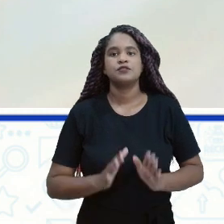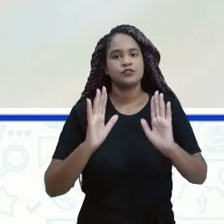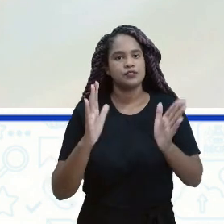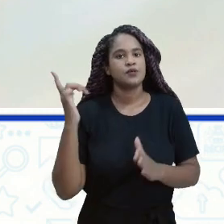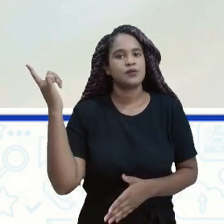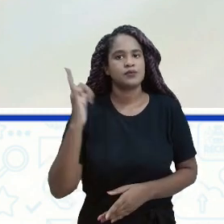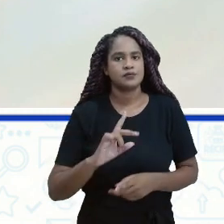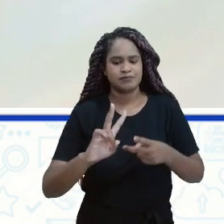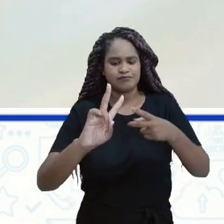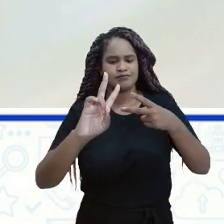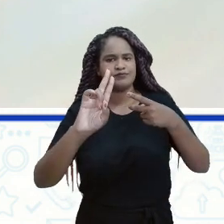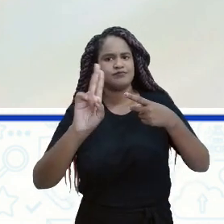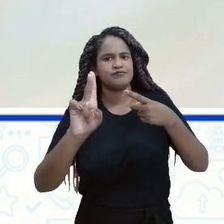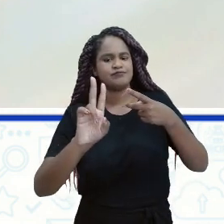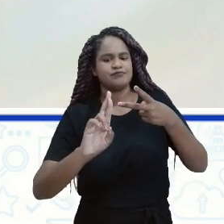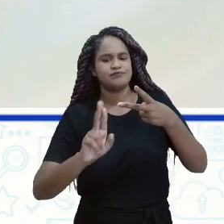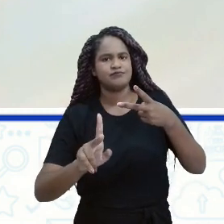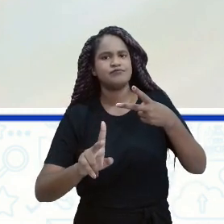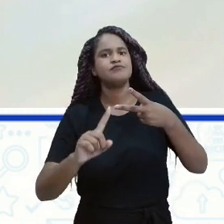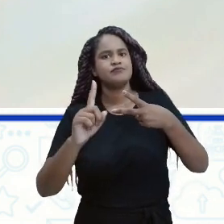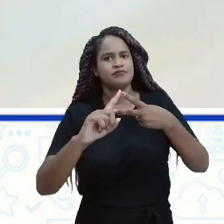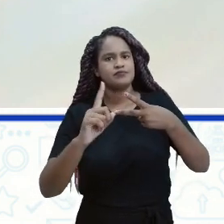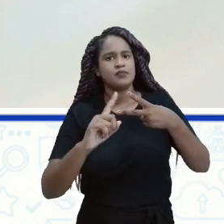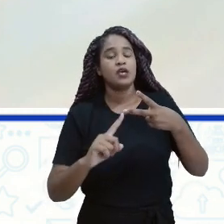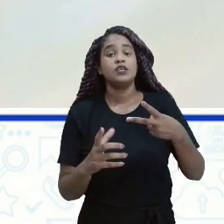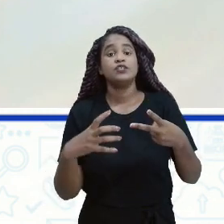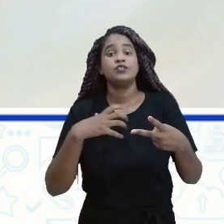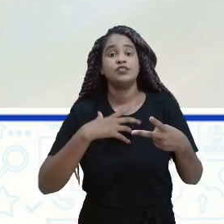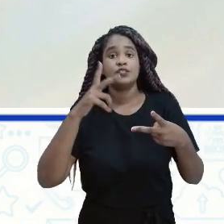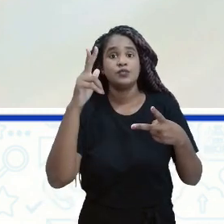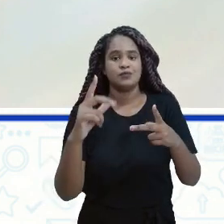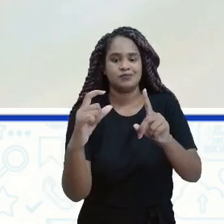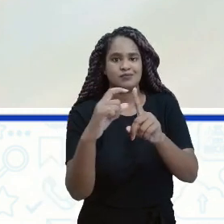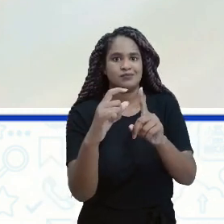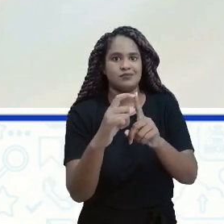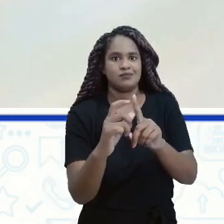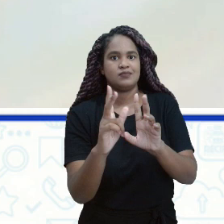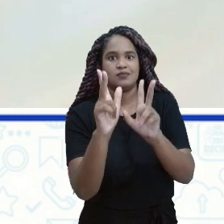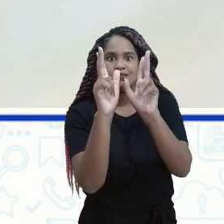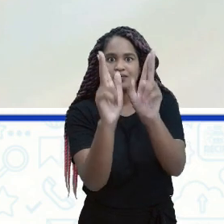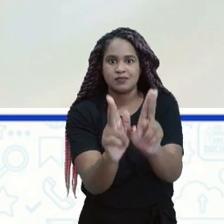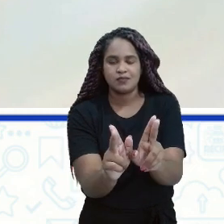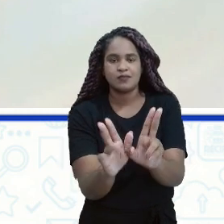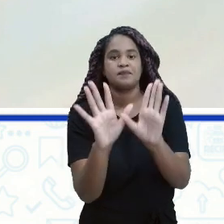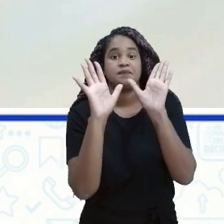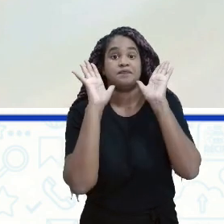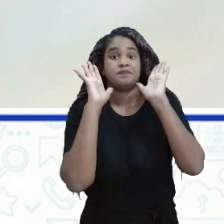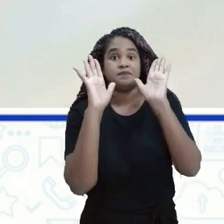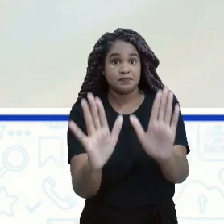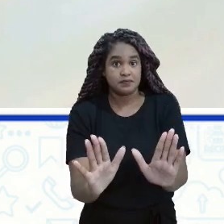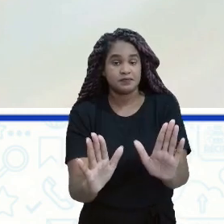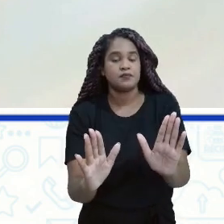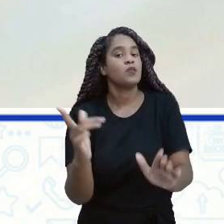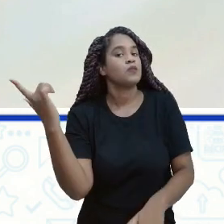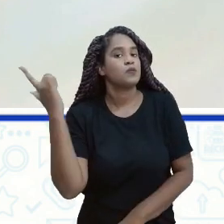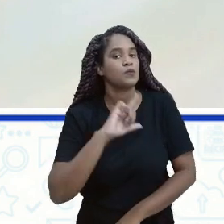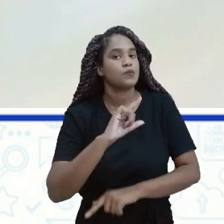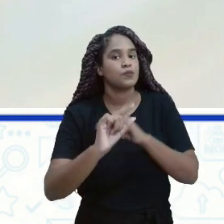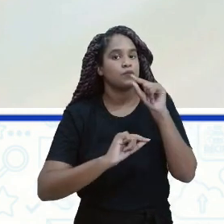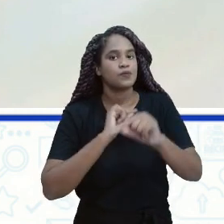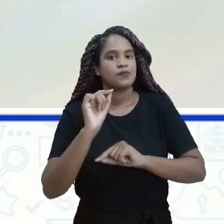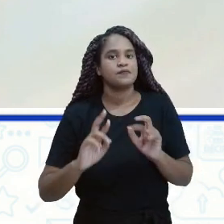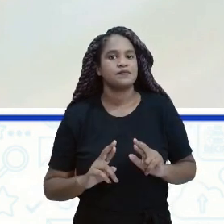consegue fazer essa distinção. Perceba que a palavra se escreve da mesma forma, são homólogas, mas a gente tem